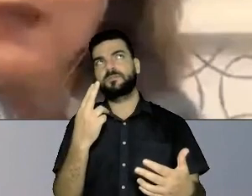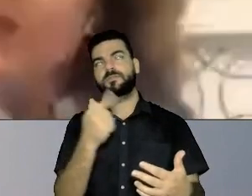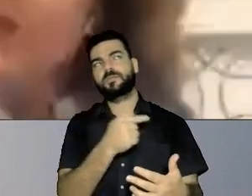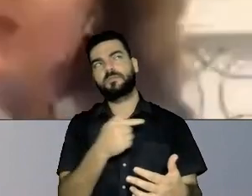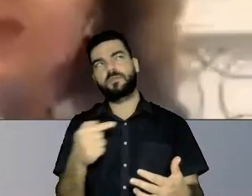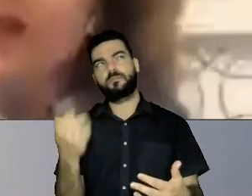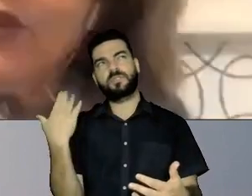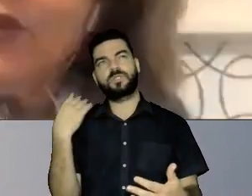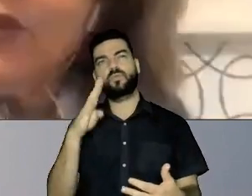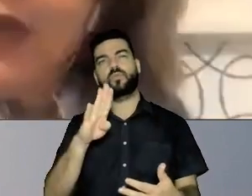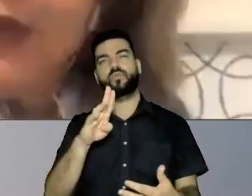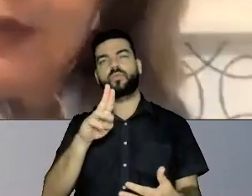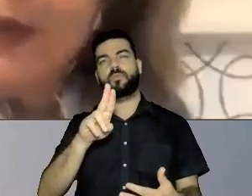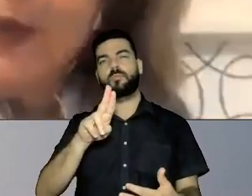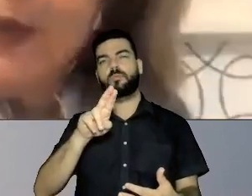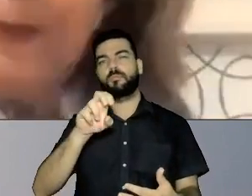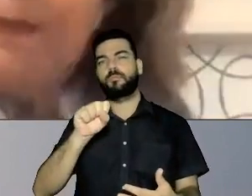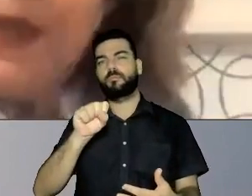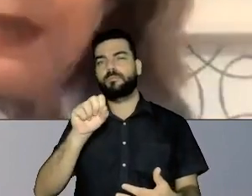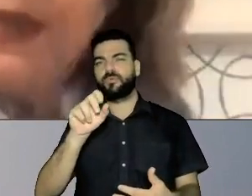Banksy, grafiteiro